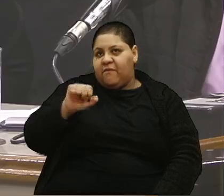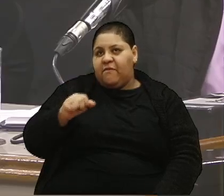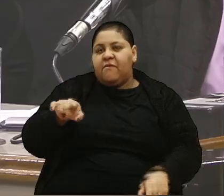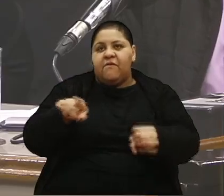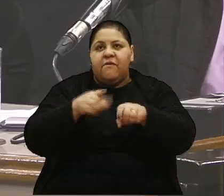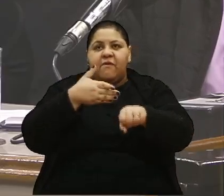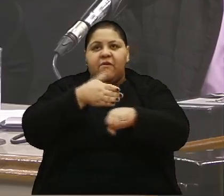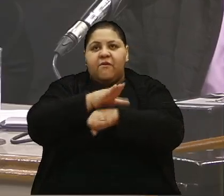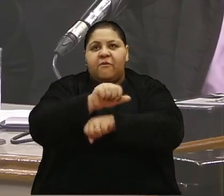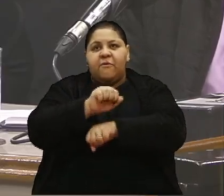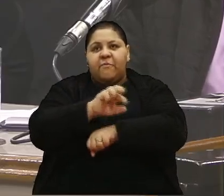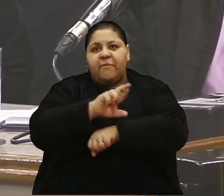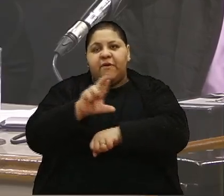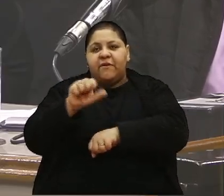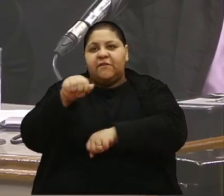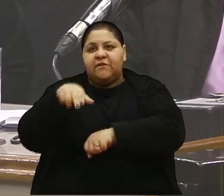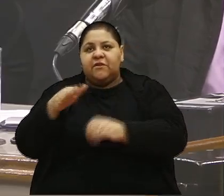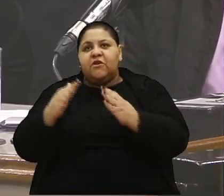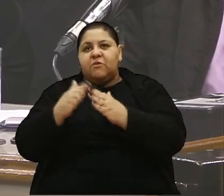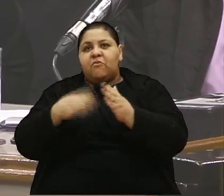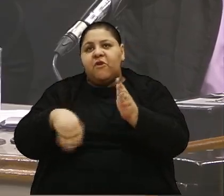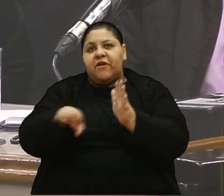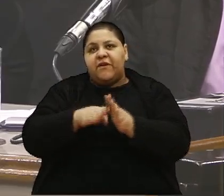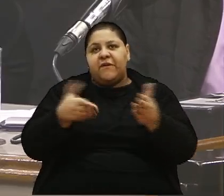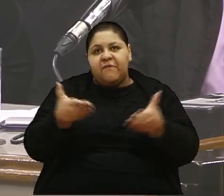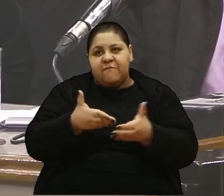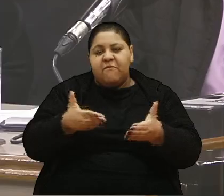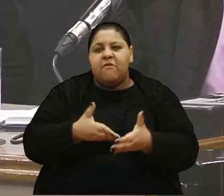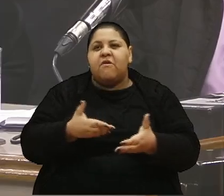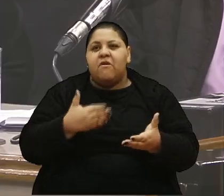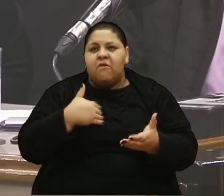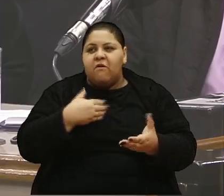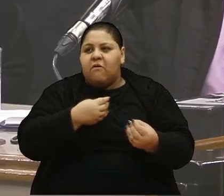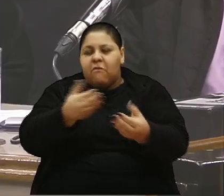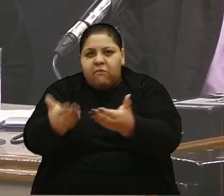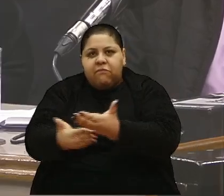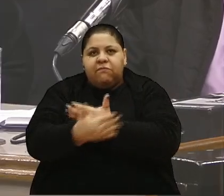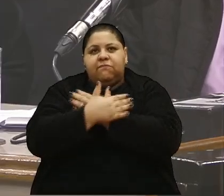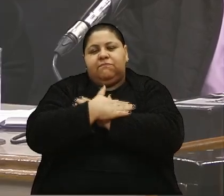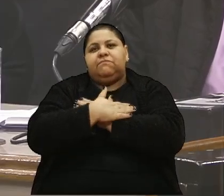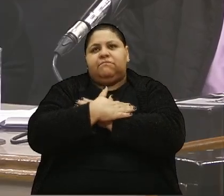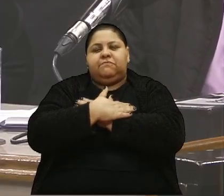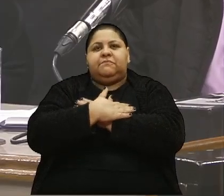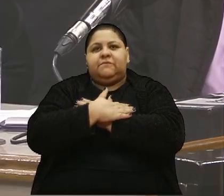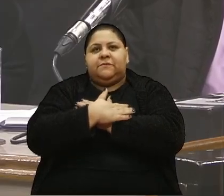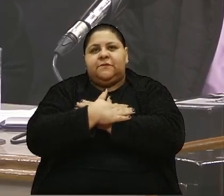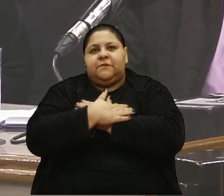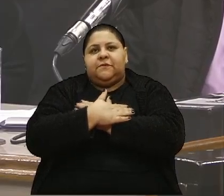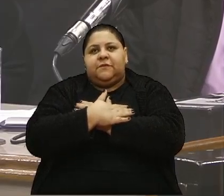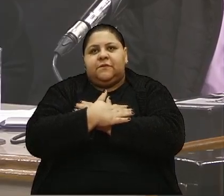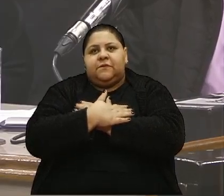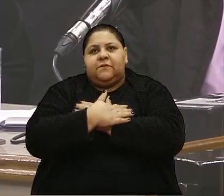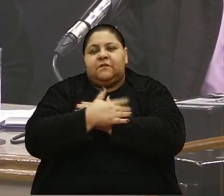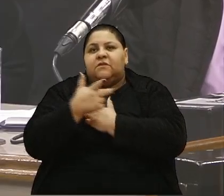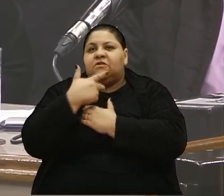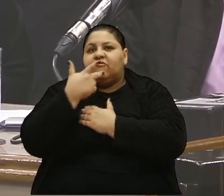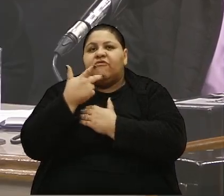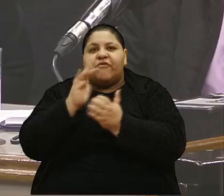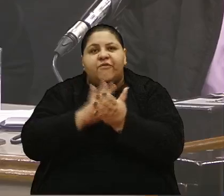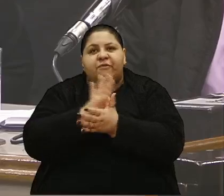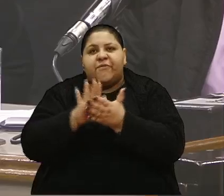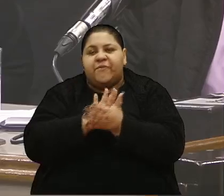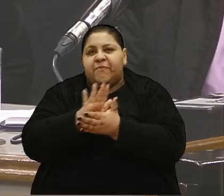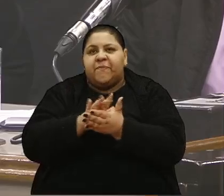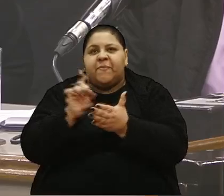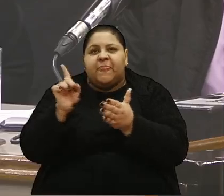onde eu resido até nos dias de hoje lá, né? Fui muito bem acolhido, encaminhado, e não trouxe nada, é uma declaração